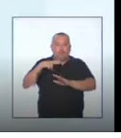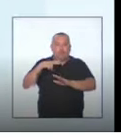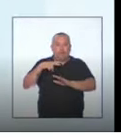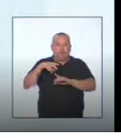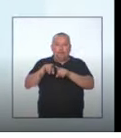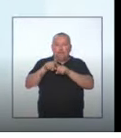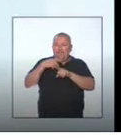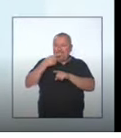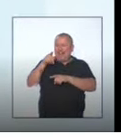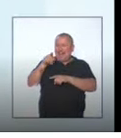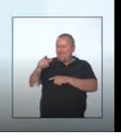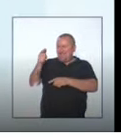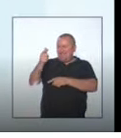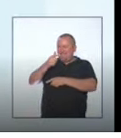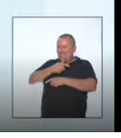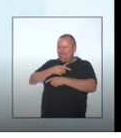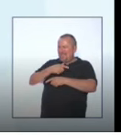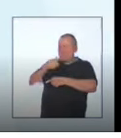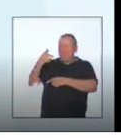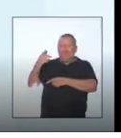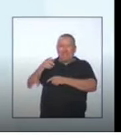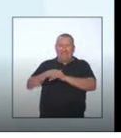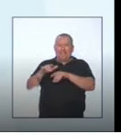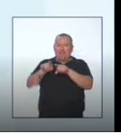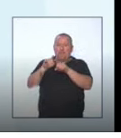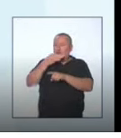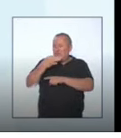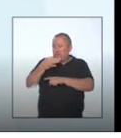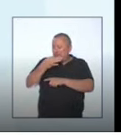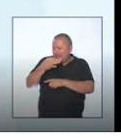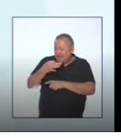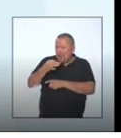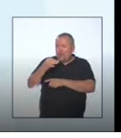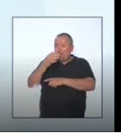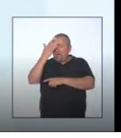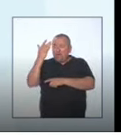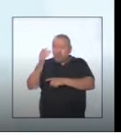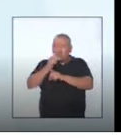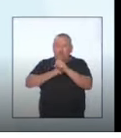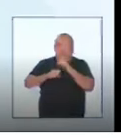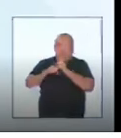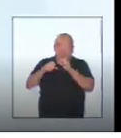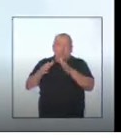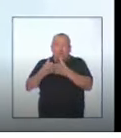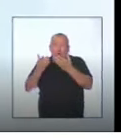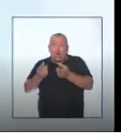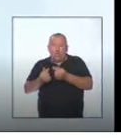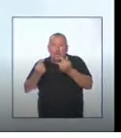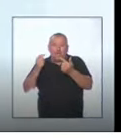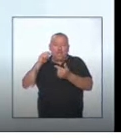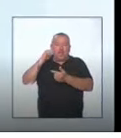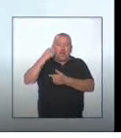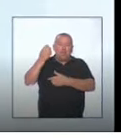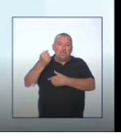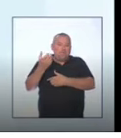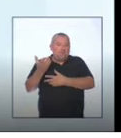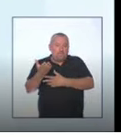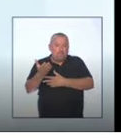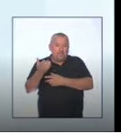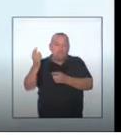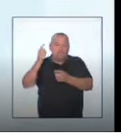aparência física, à opinião e ao comportamento social de indivíduos, repetitivamente.